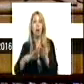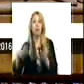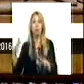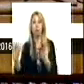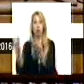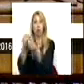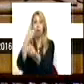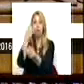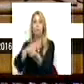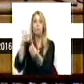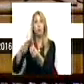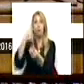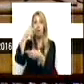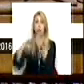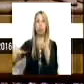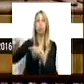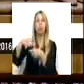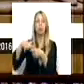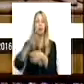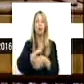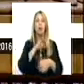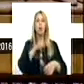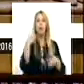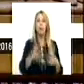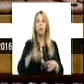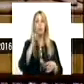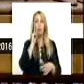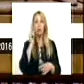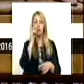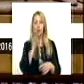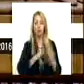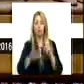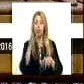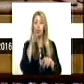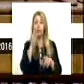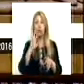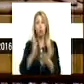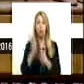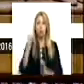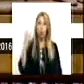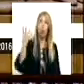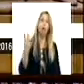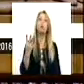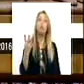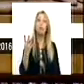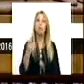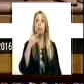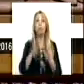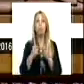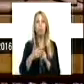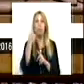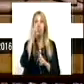das pessoas e das populações. Senhor Presidente, Senhoras e Senhores Deputados, nestes últimos 4 anos, um dos